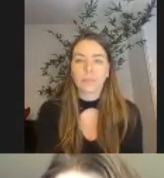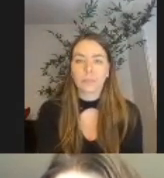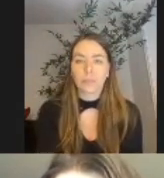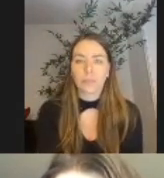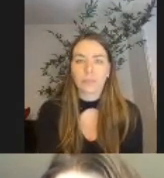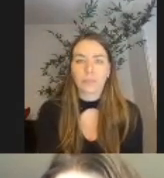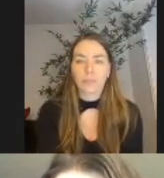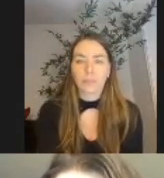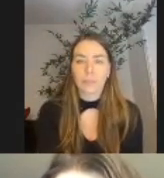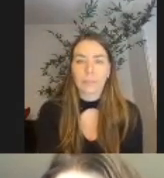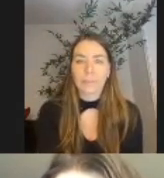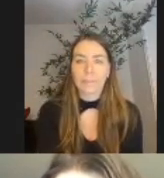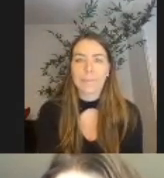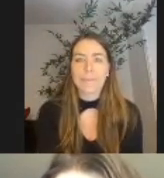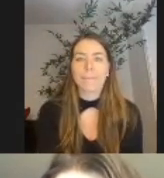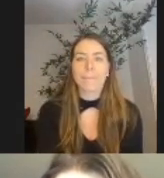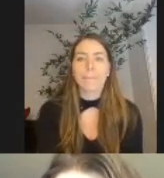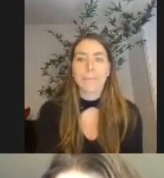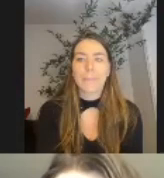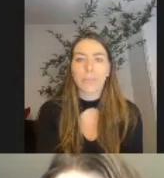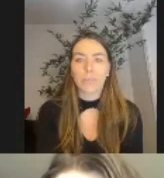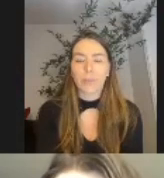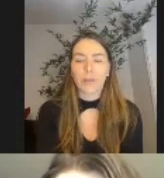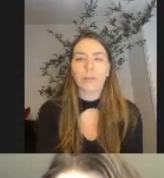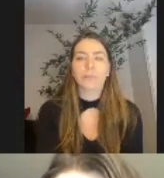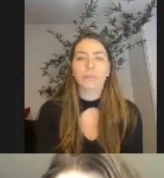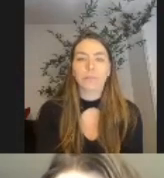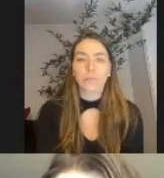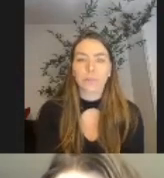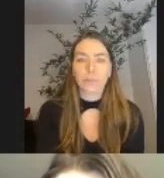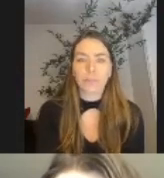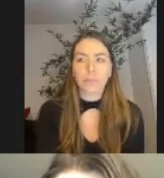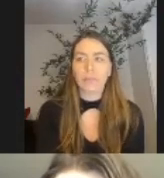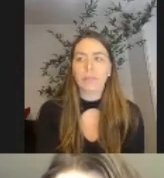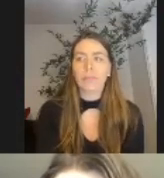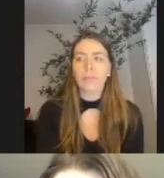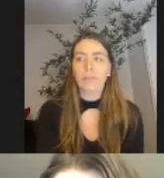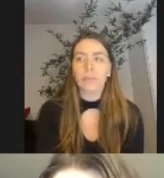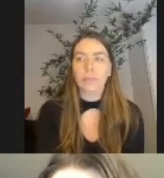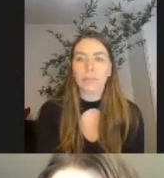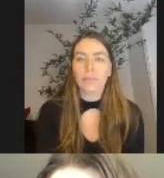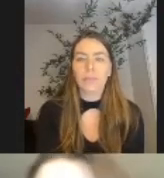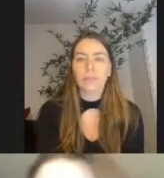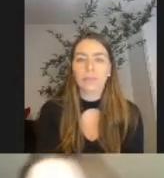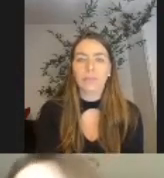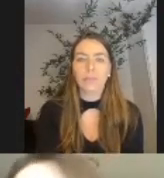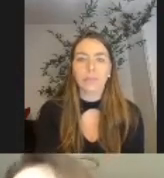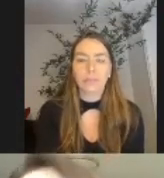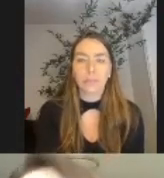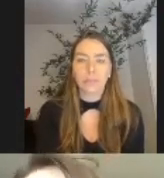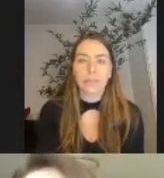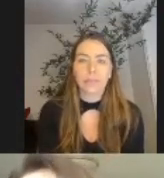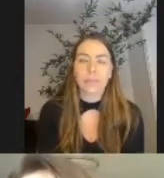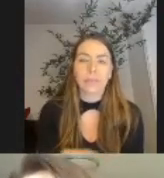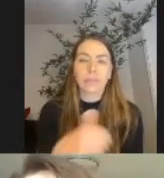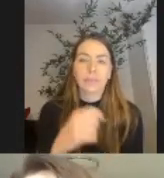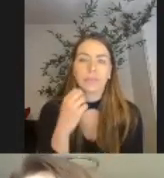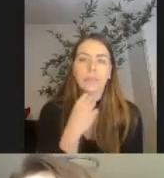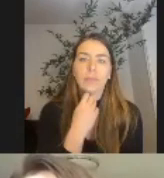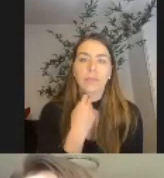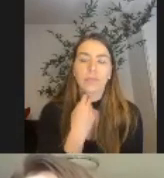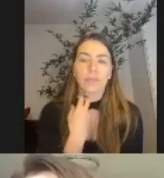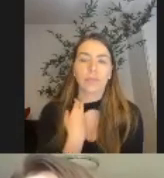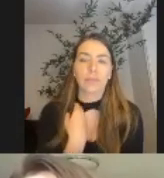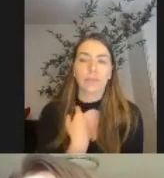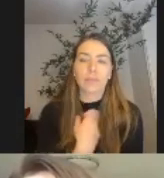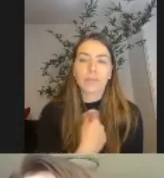tantas receitinhas, porque a receitinha tem farinha de amêndoas, a receitinha tem o leite de amêndoas, enfim, ela vai